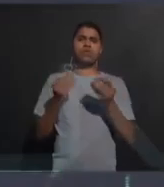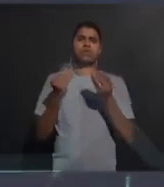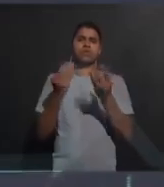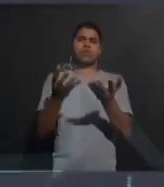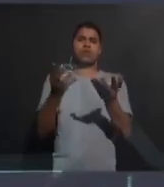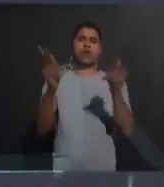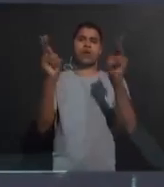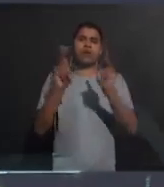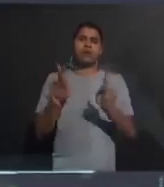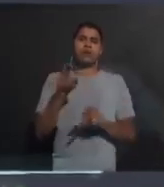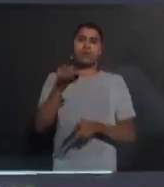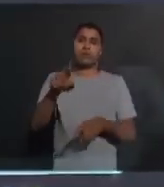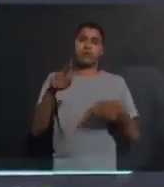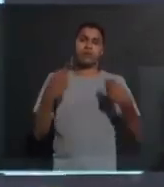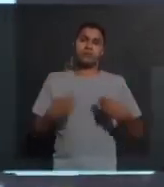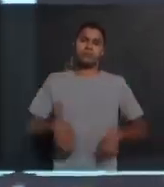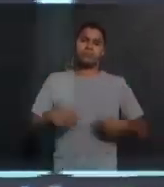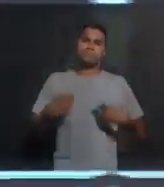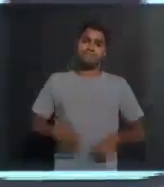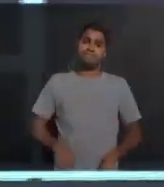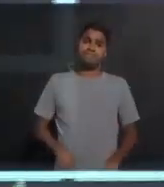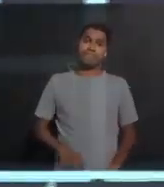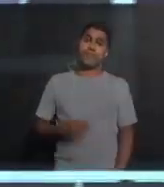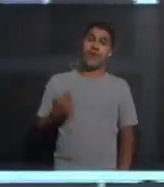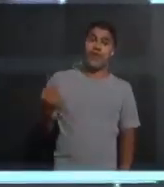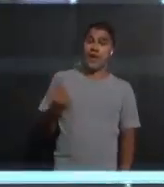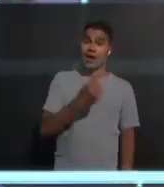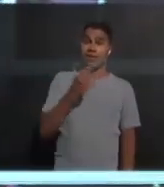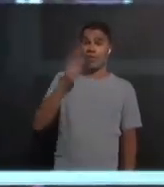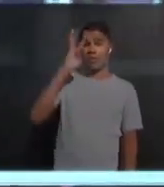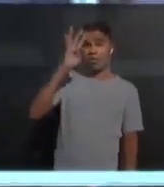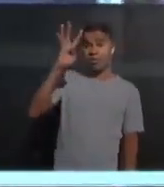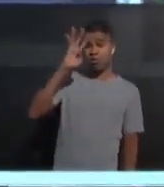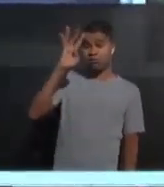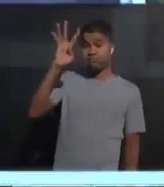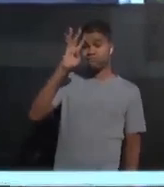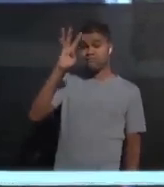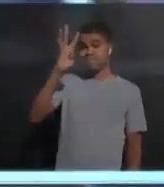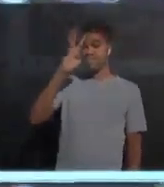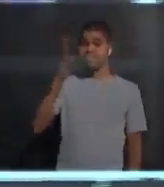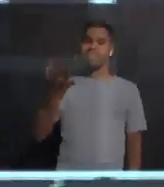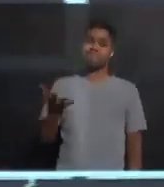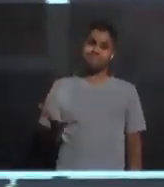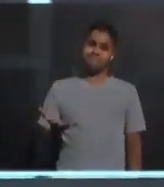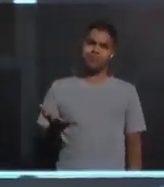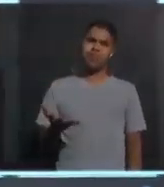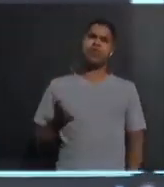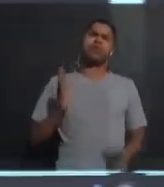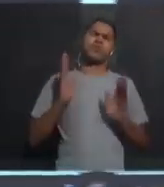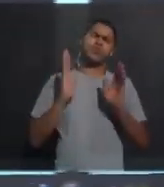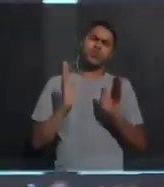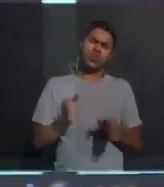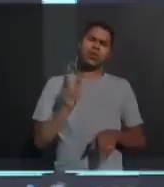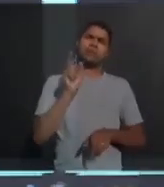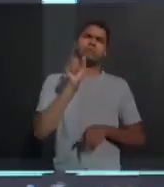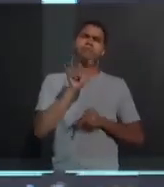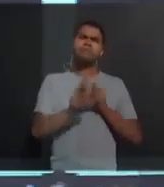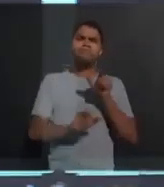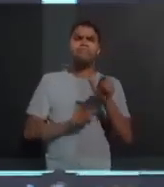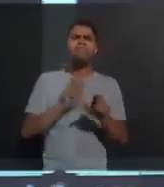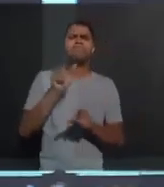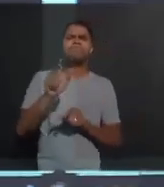você precisa essa é a nossa ilusão meus irmãos essa é a nossa ilusão eu já fui uma pessoa se